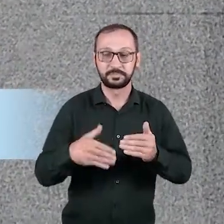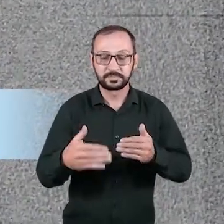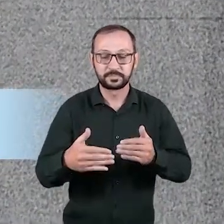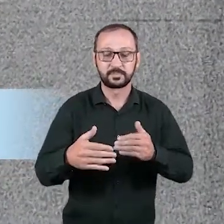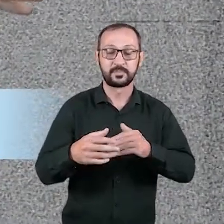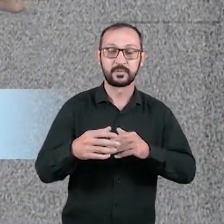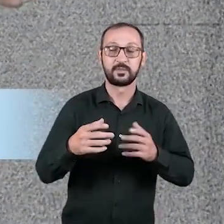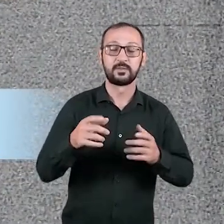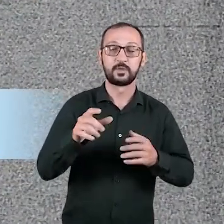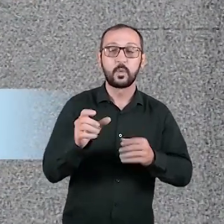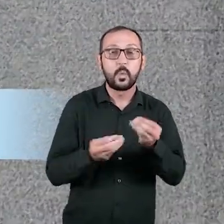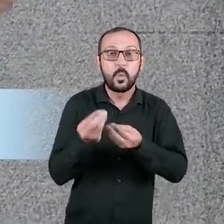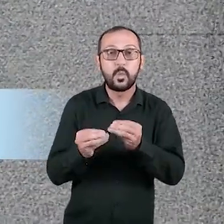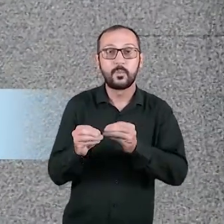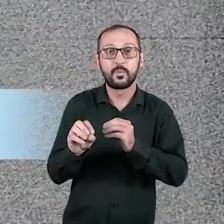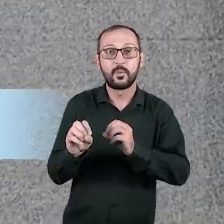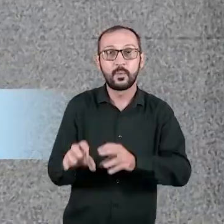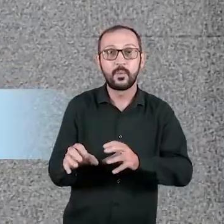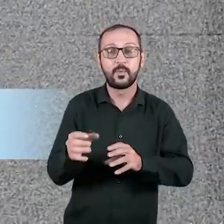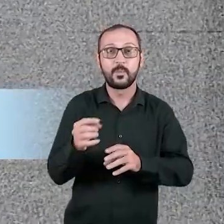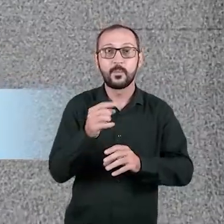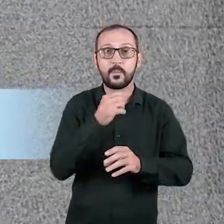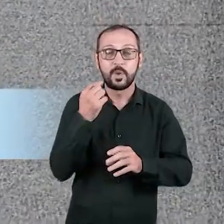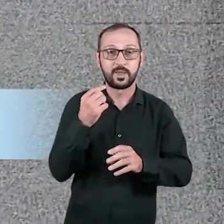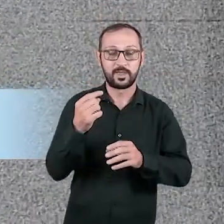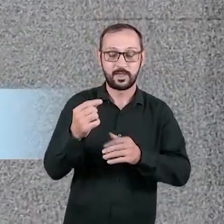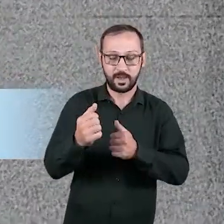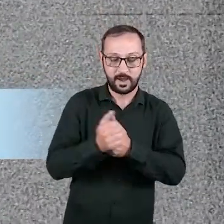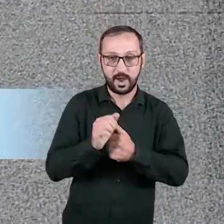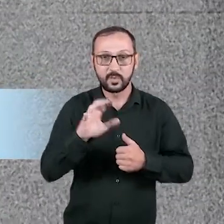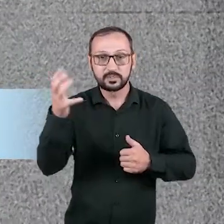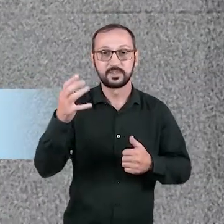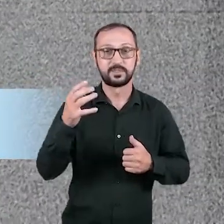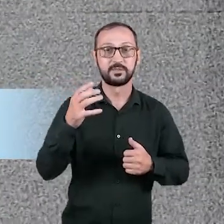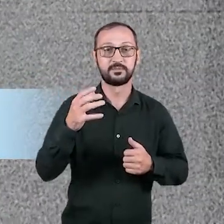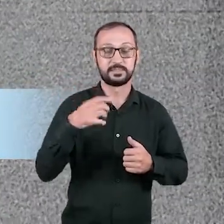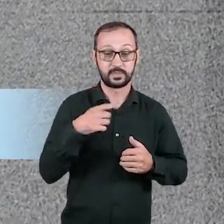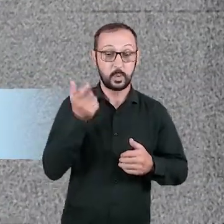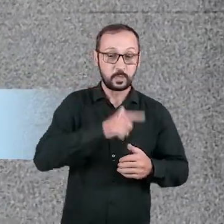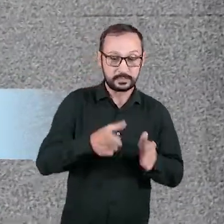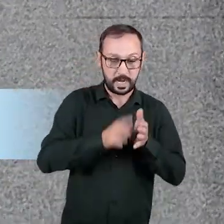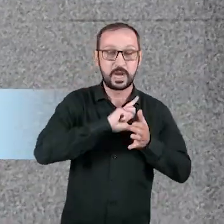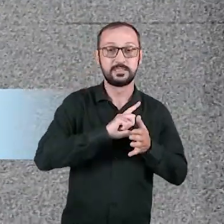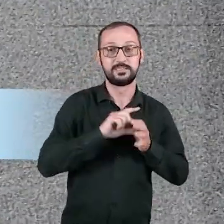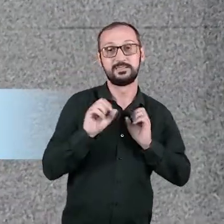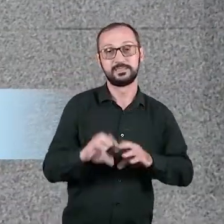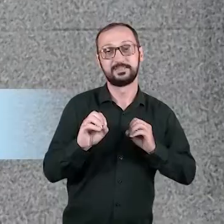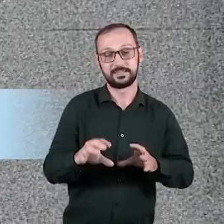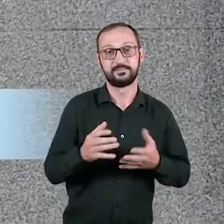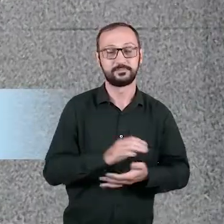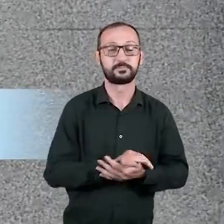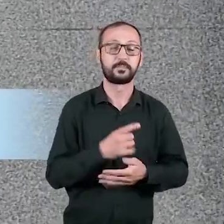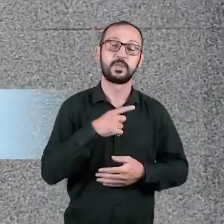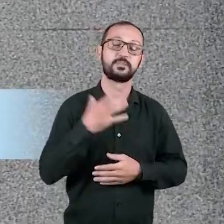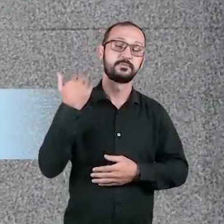cuidado todo, desse processo do morrer até que a morte chegue, fica menos difícil. Eu